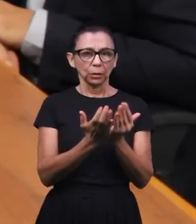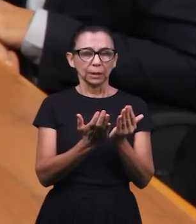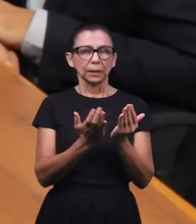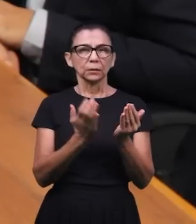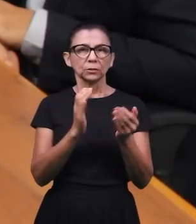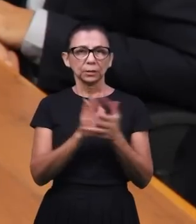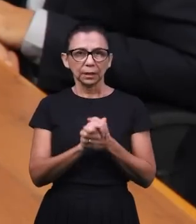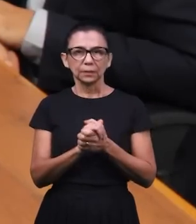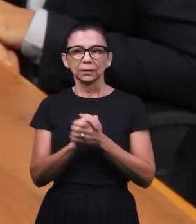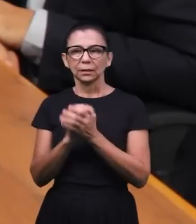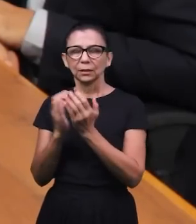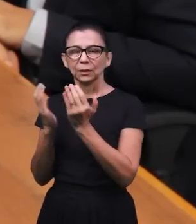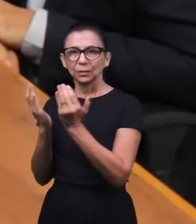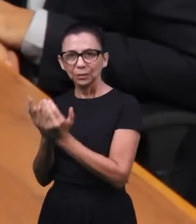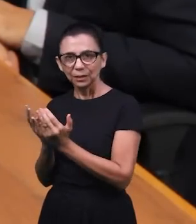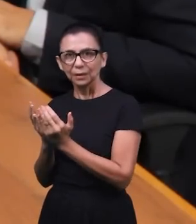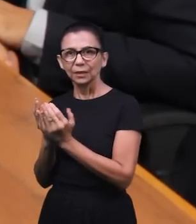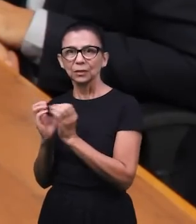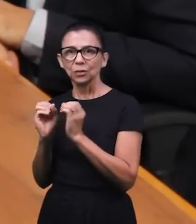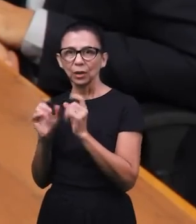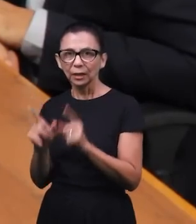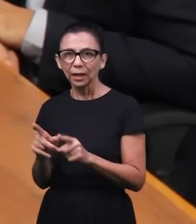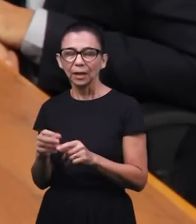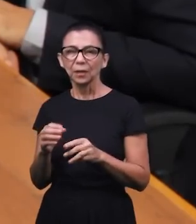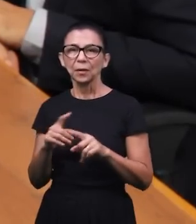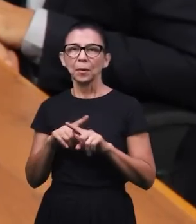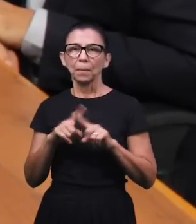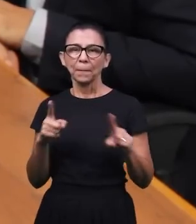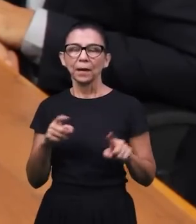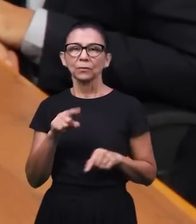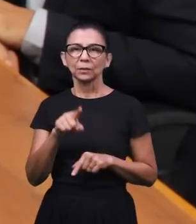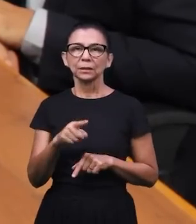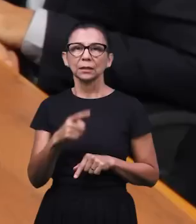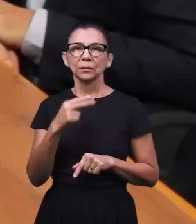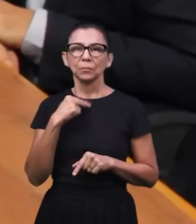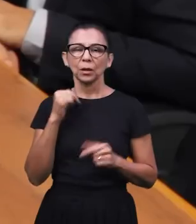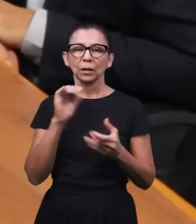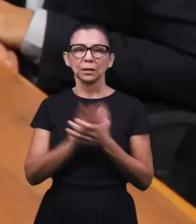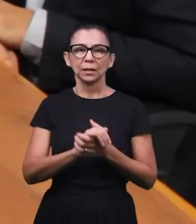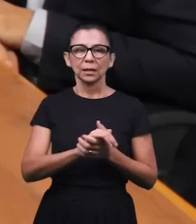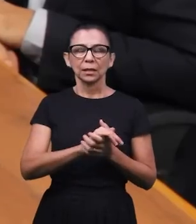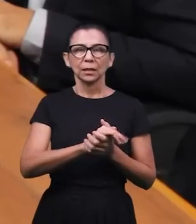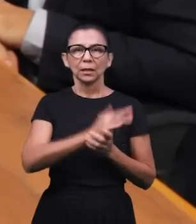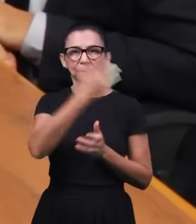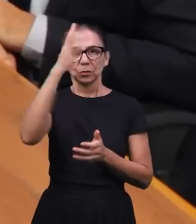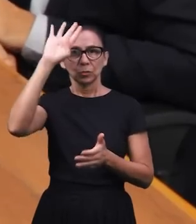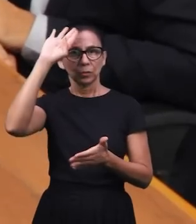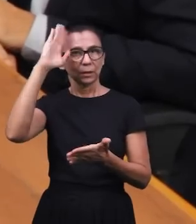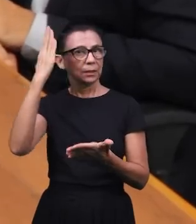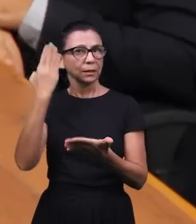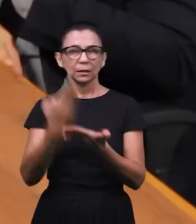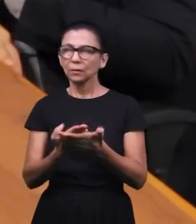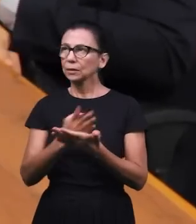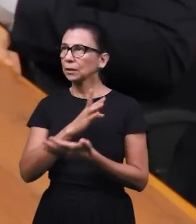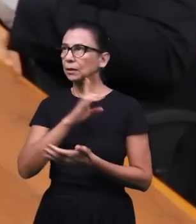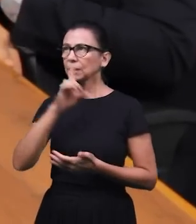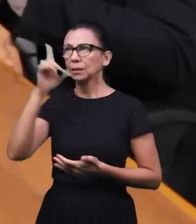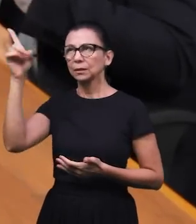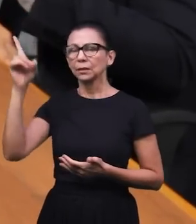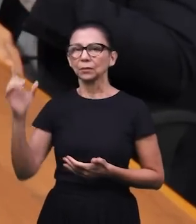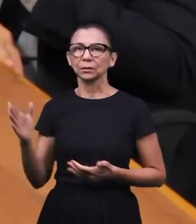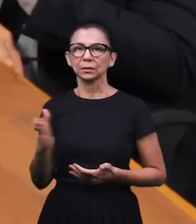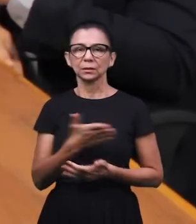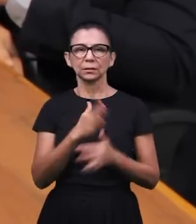não pode casar. Isso aí não tem problema, não. O problema é incrédulo, né? E outra questão que você falou sobre o diálogo. O